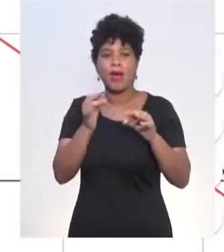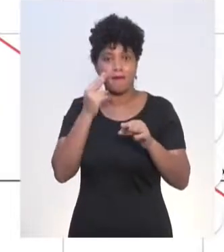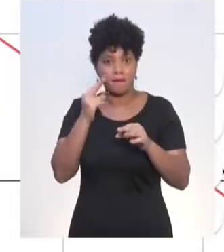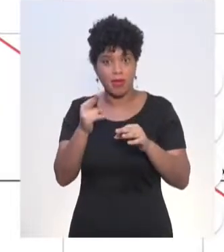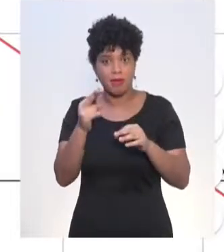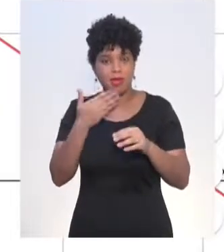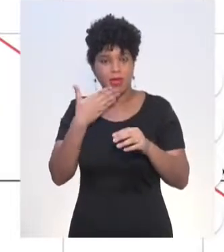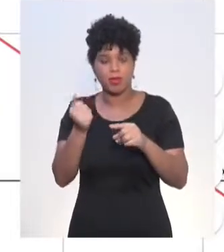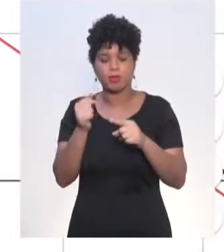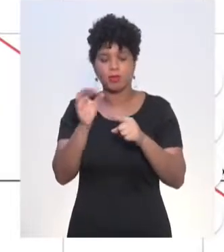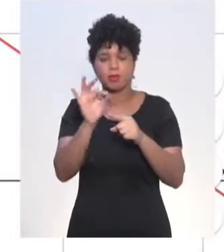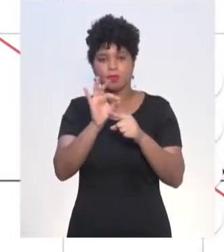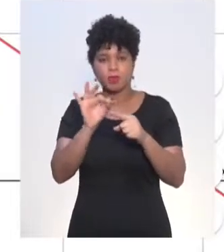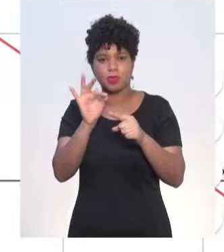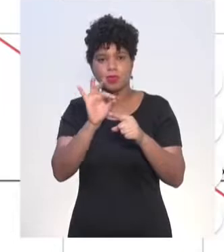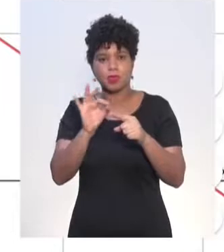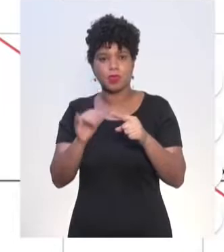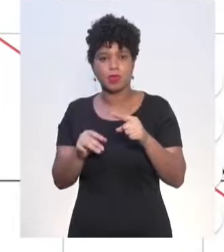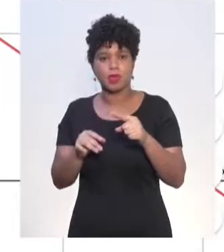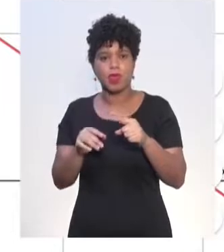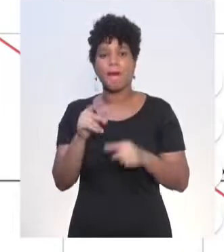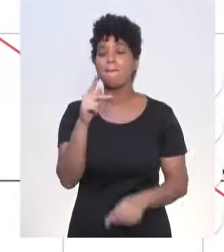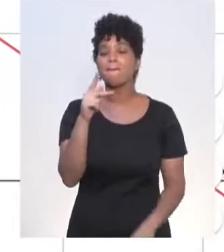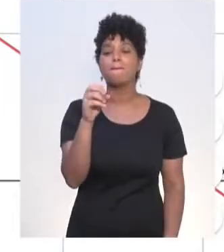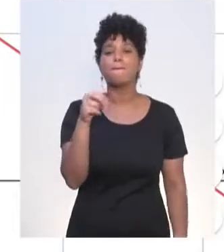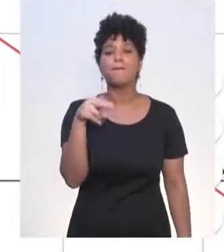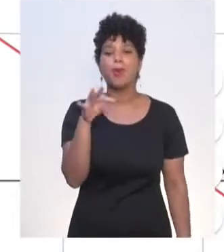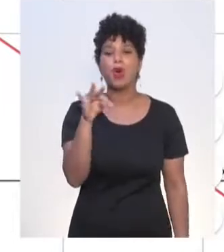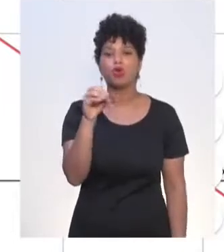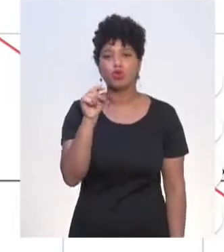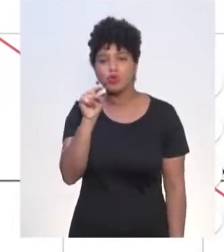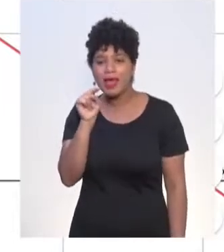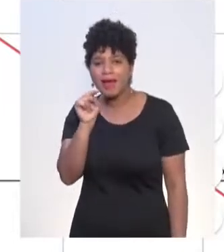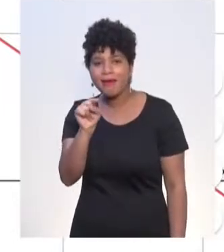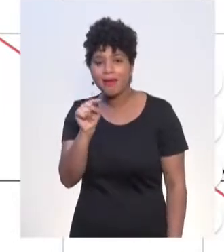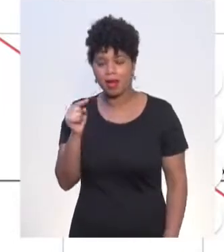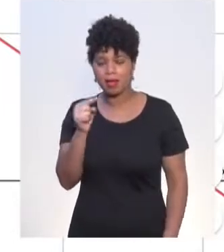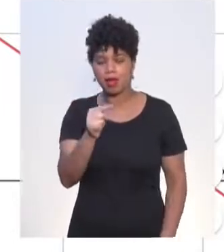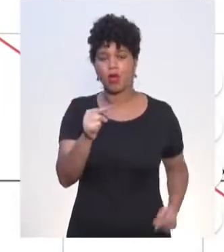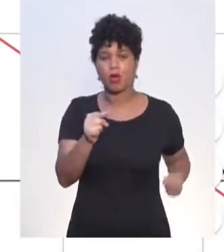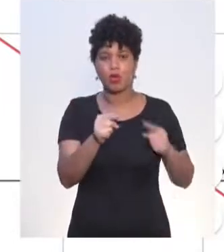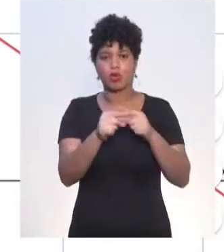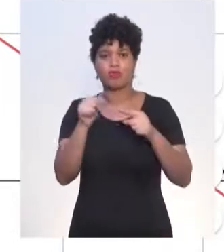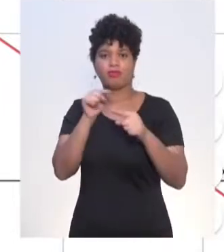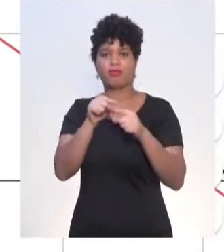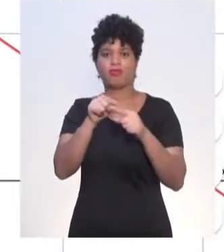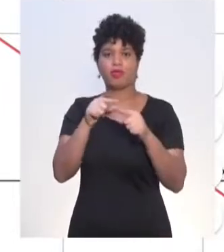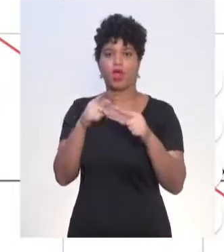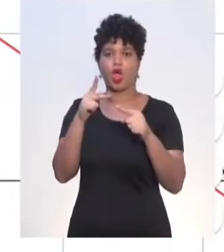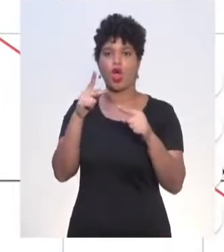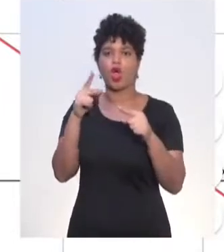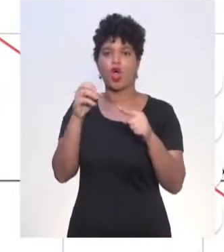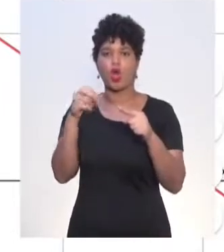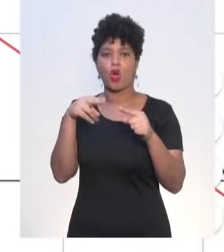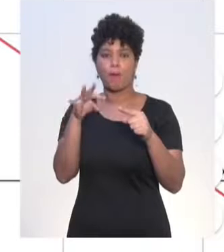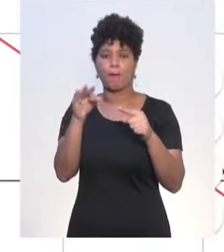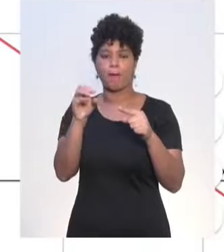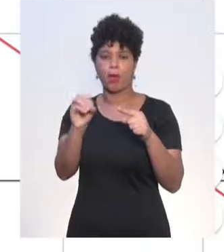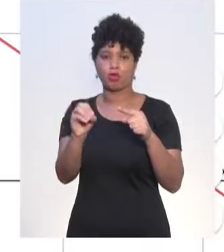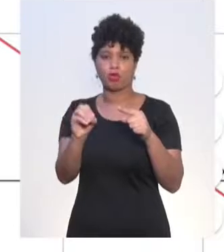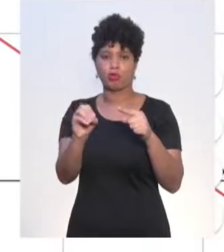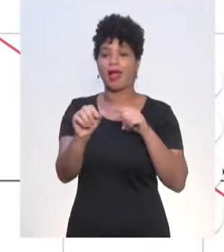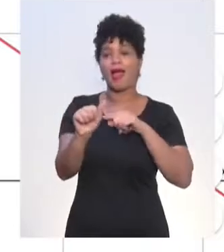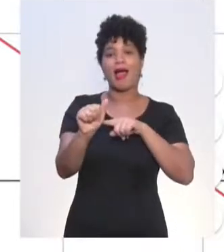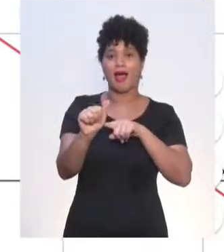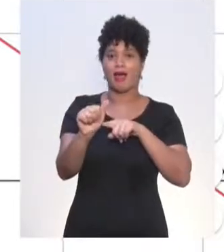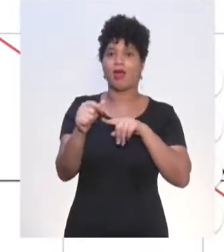queiram mexer, só dar uma olhada, clica aqui em ponto, você marca aqui, ó, o ponto. No caso aí marca como A, porque é na